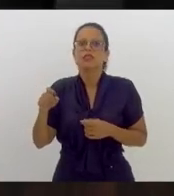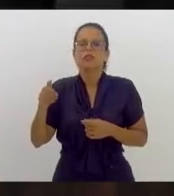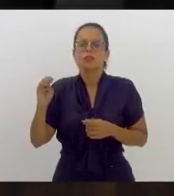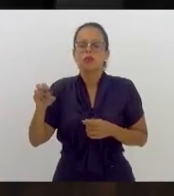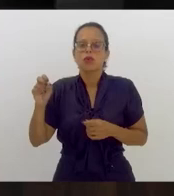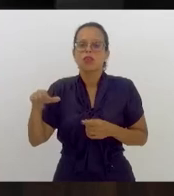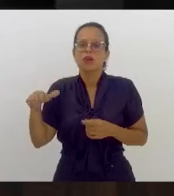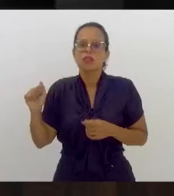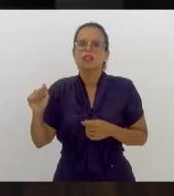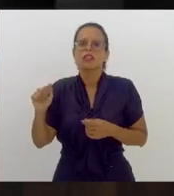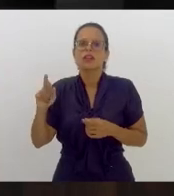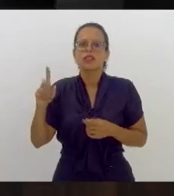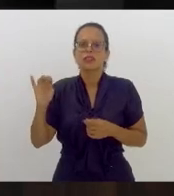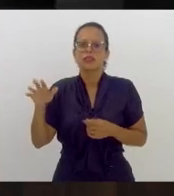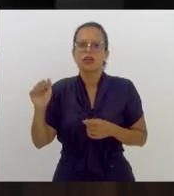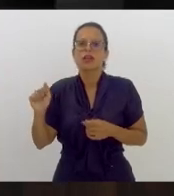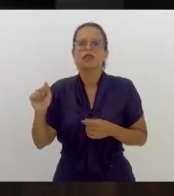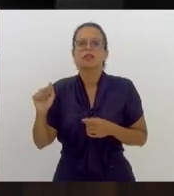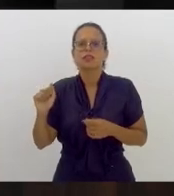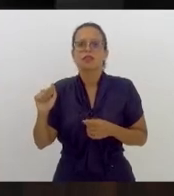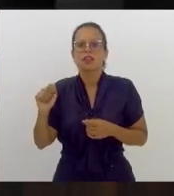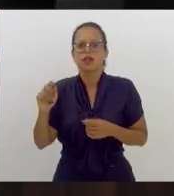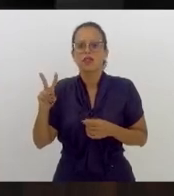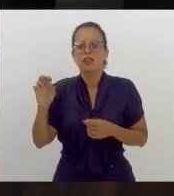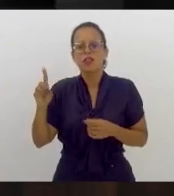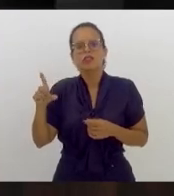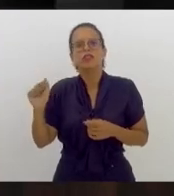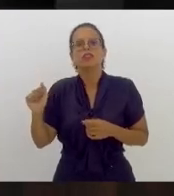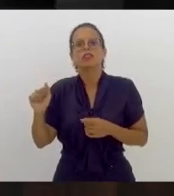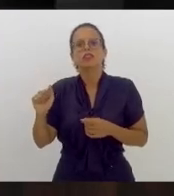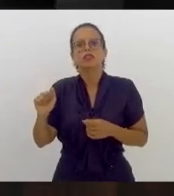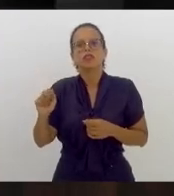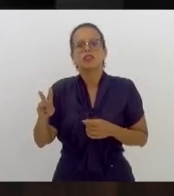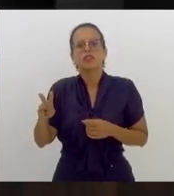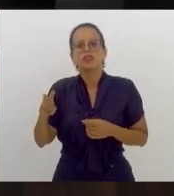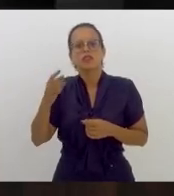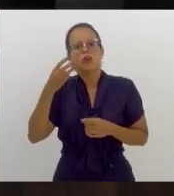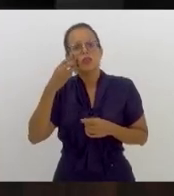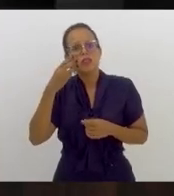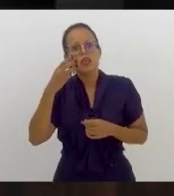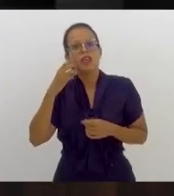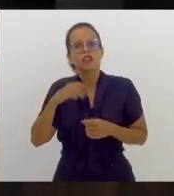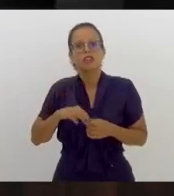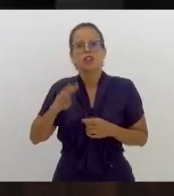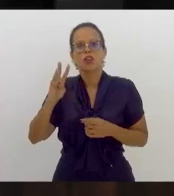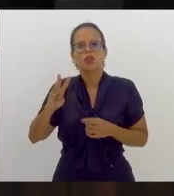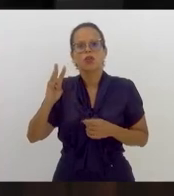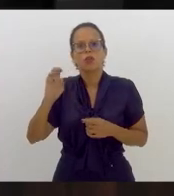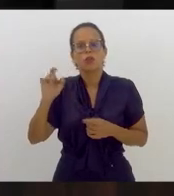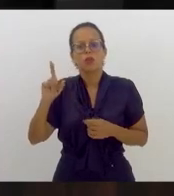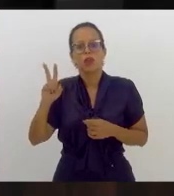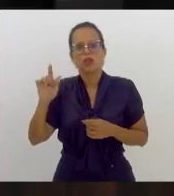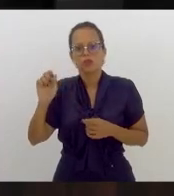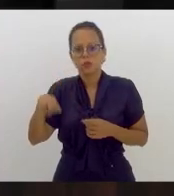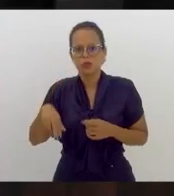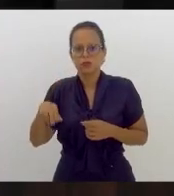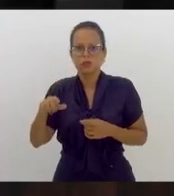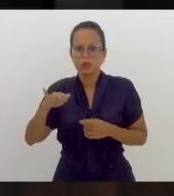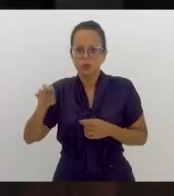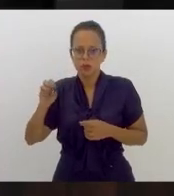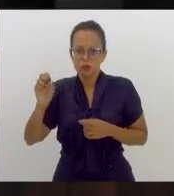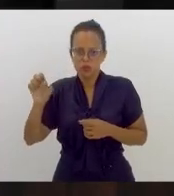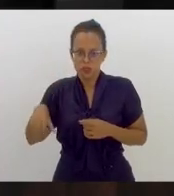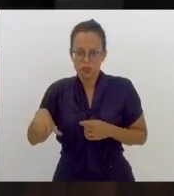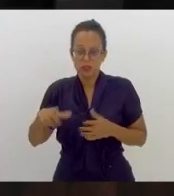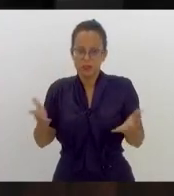Renata Souza, Renato Zaca, Valdeci da Saúde, Valdeque Carneiro e Elton José. A presidência vai aguardar 2 minutos